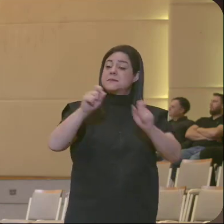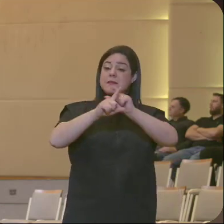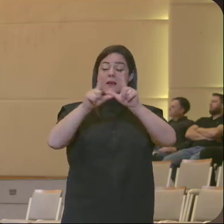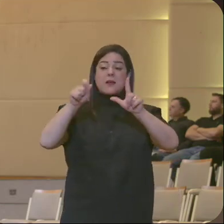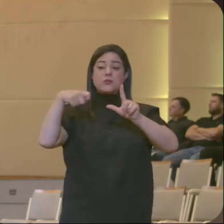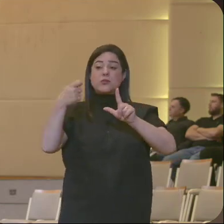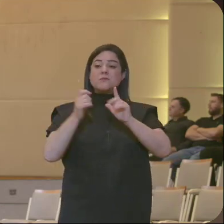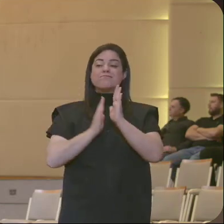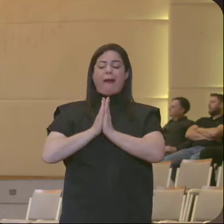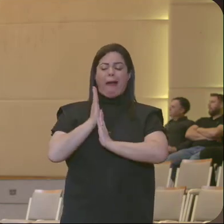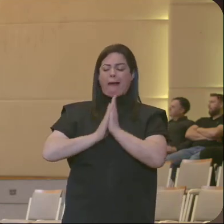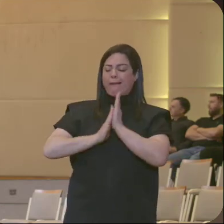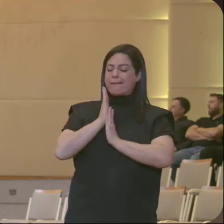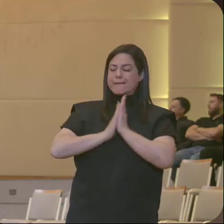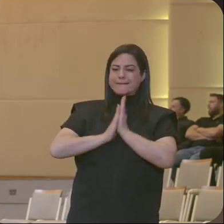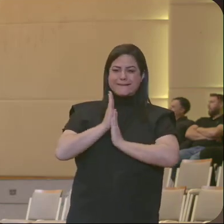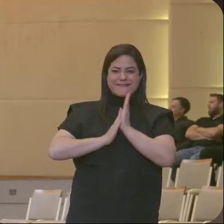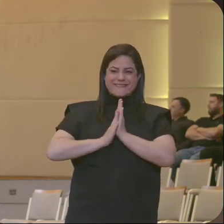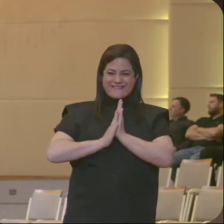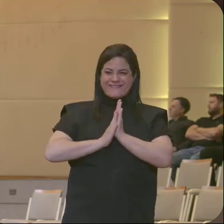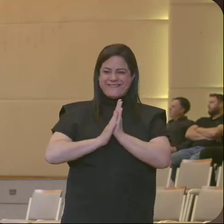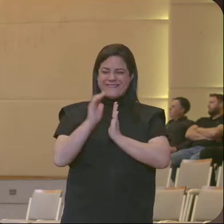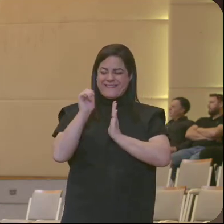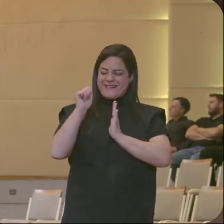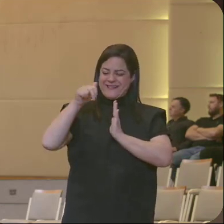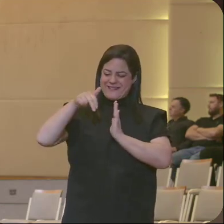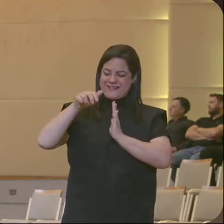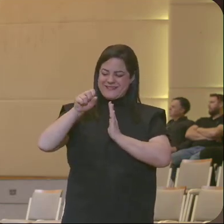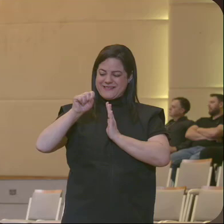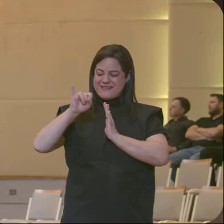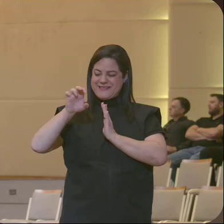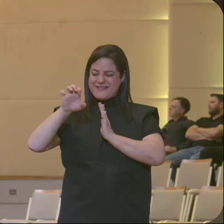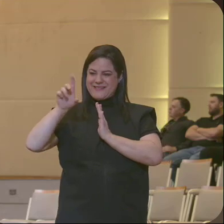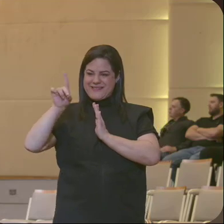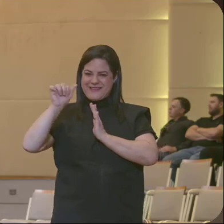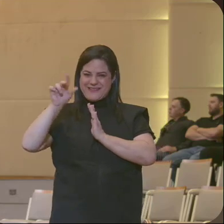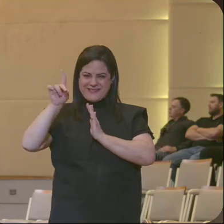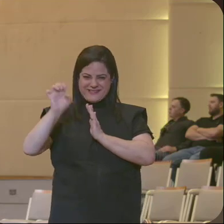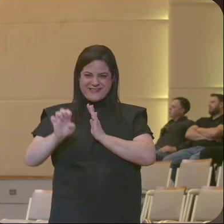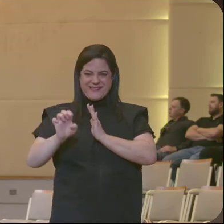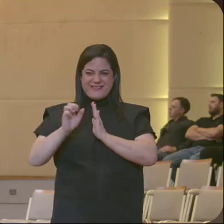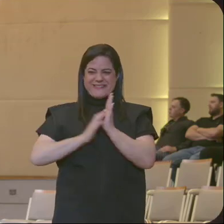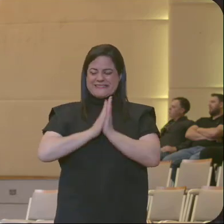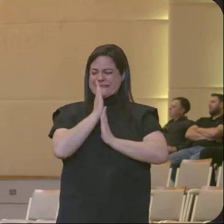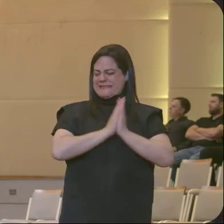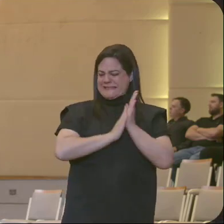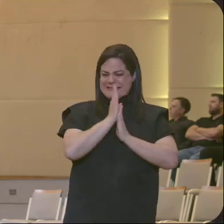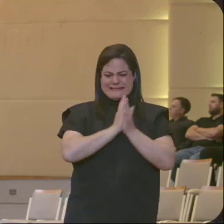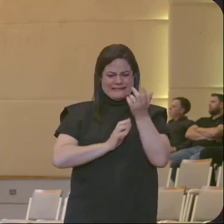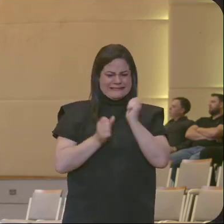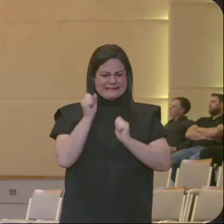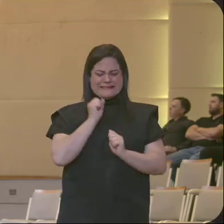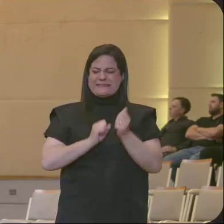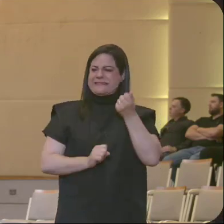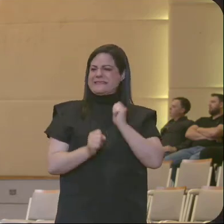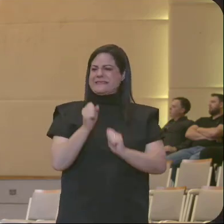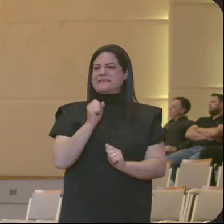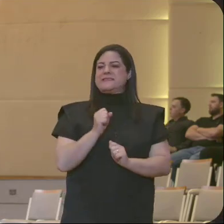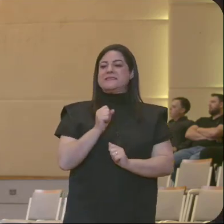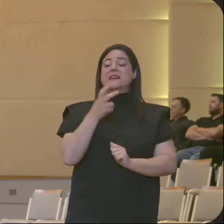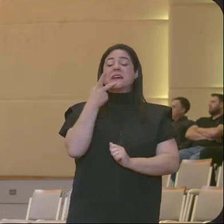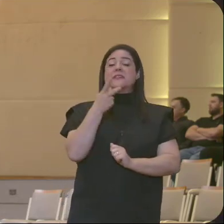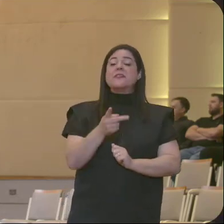a ansiedade. O que é ansiedade? Várias e várias definições, mas uma das que eu mais gosto vai dizer